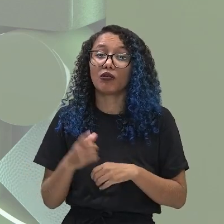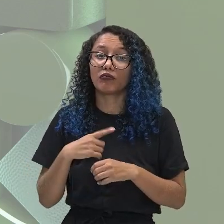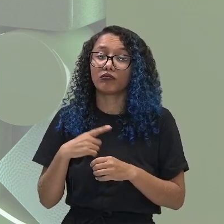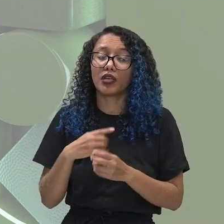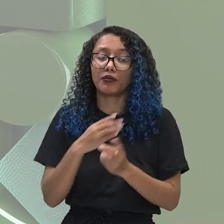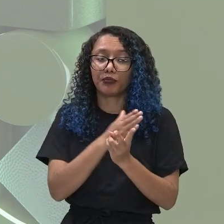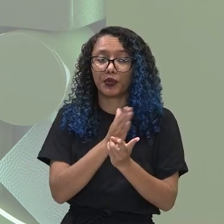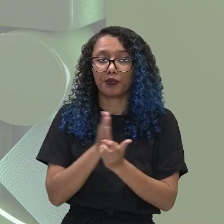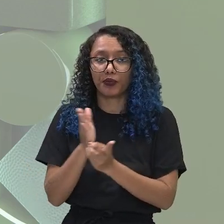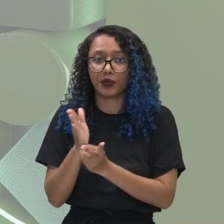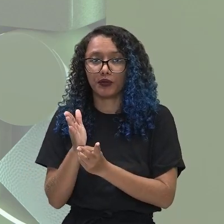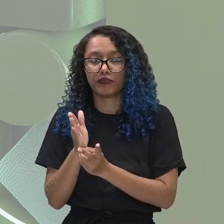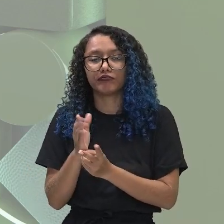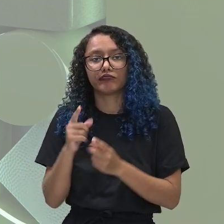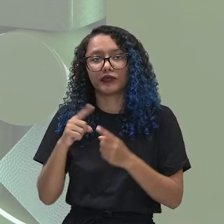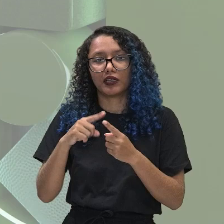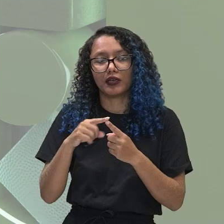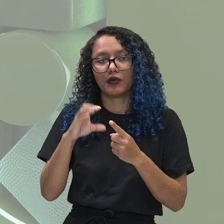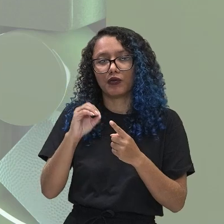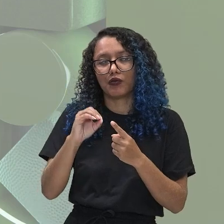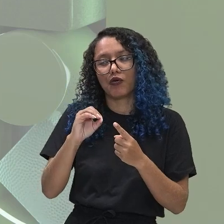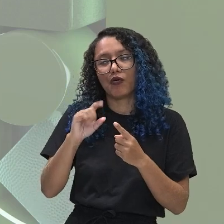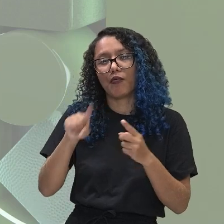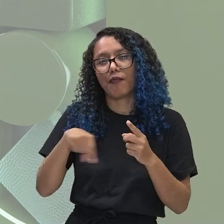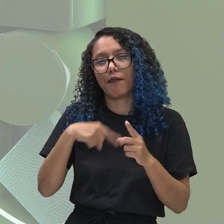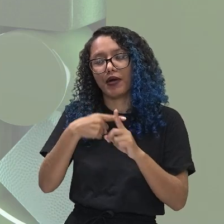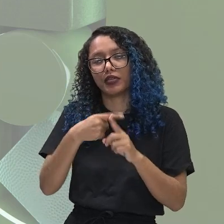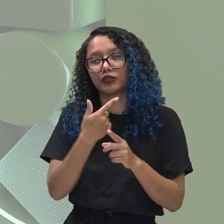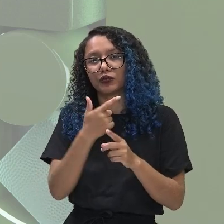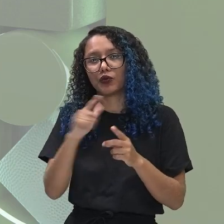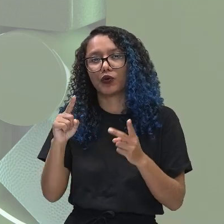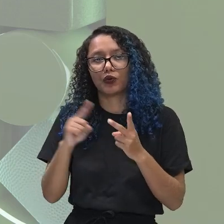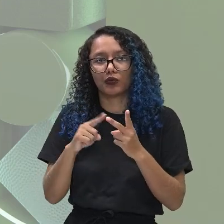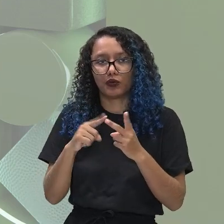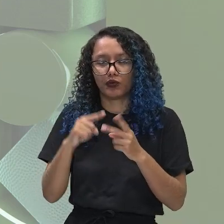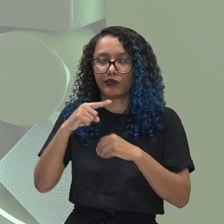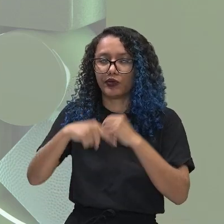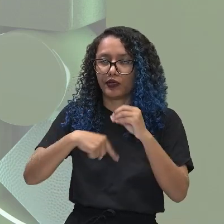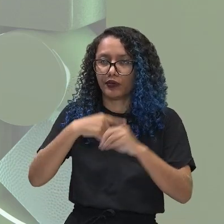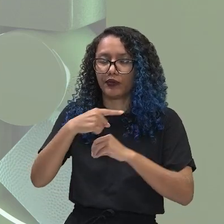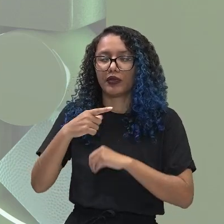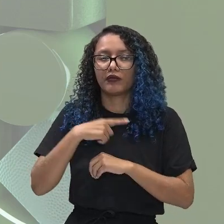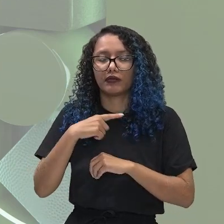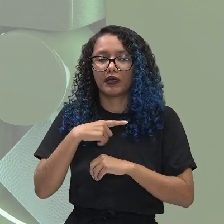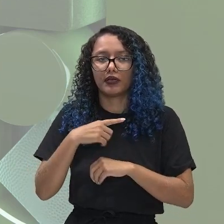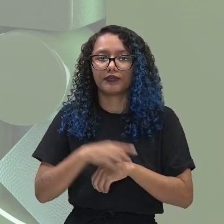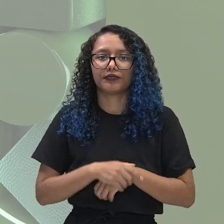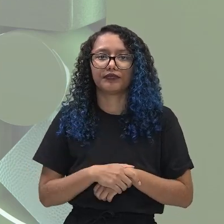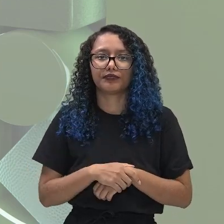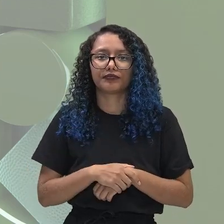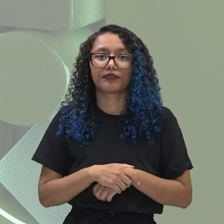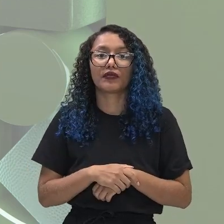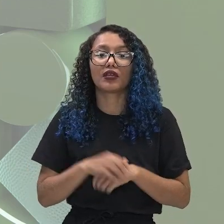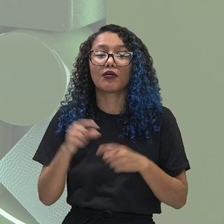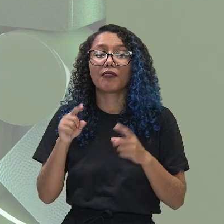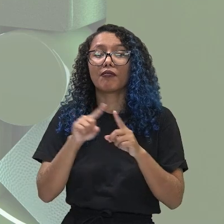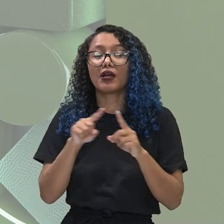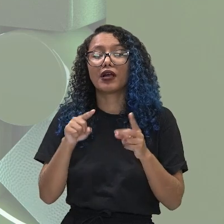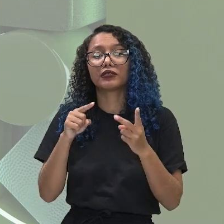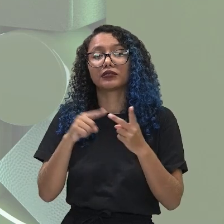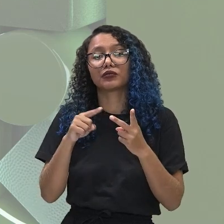por oxigênio e mais o outro elemento químico, sendo o oxigênio o átomo